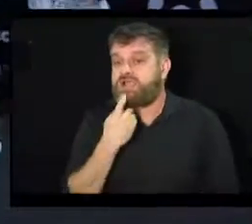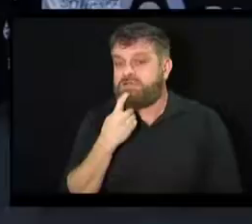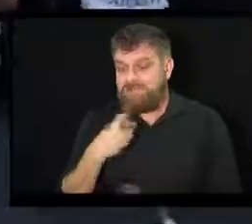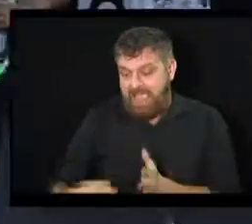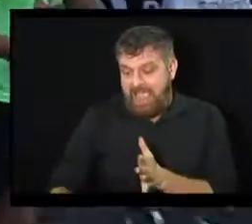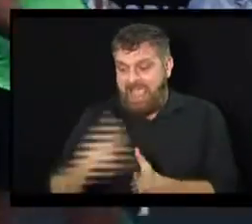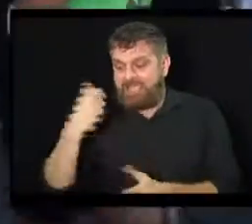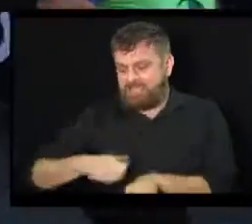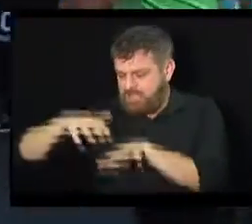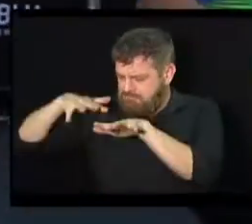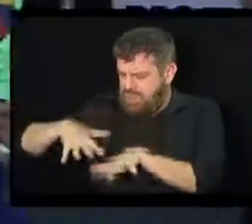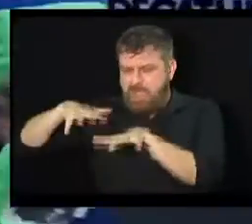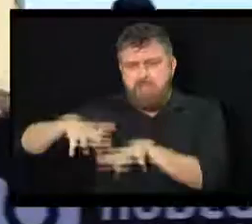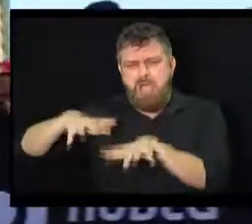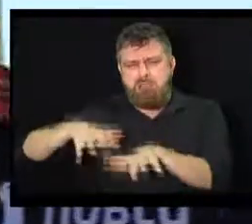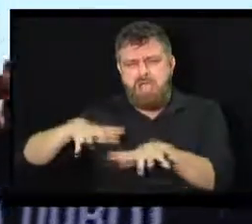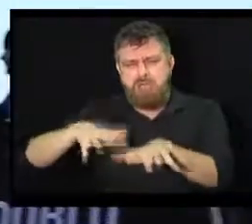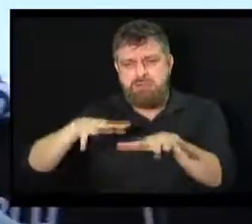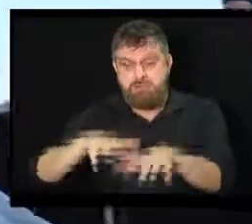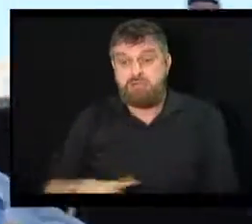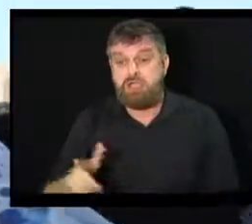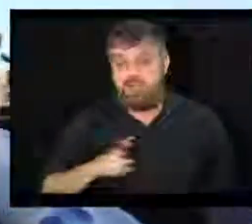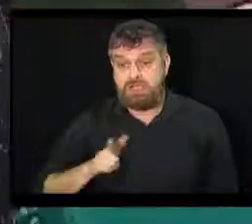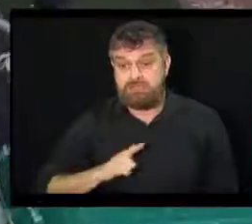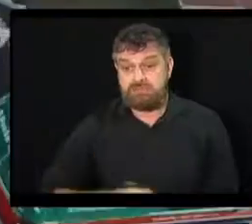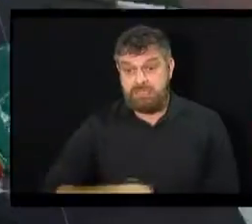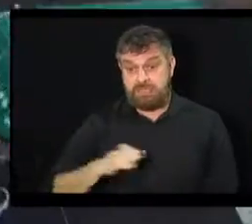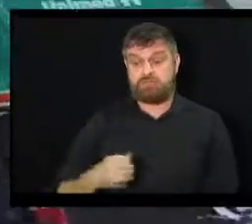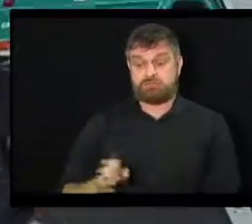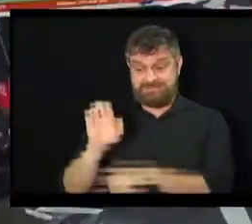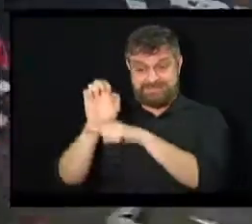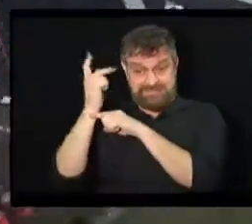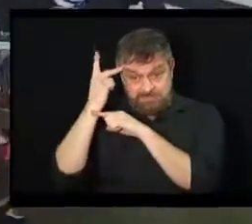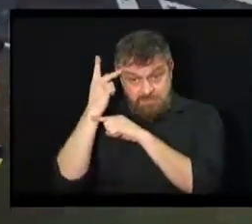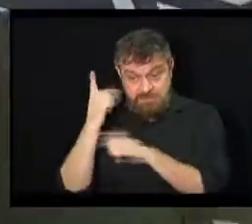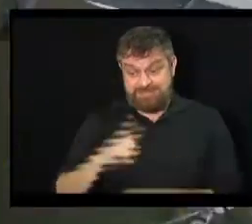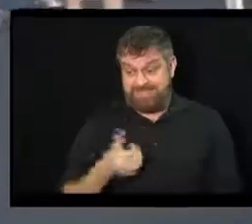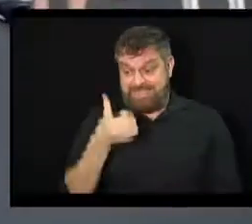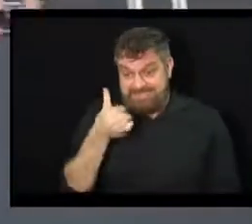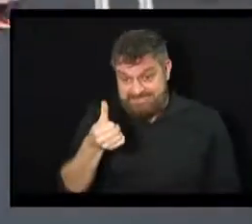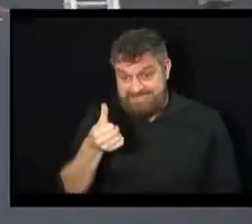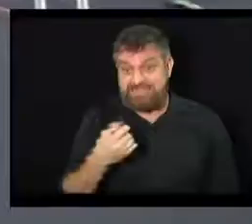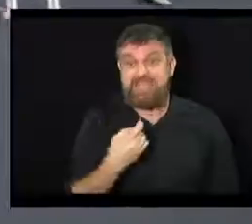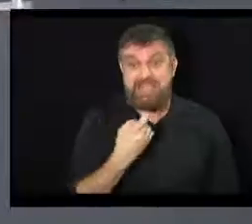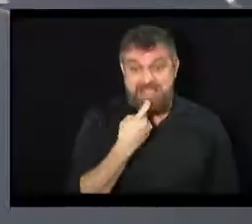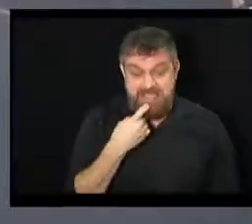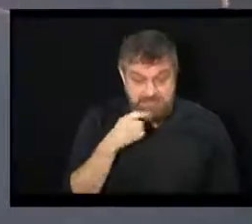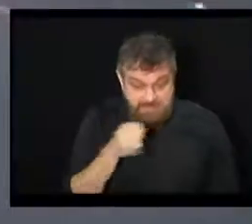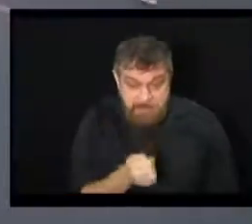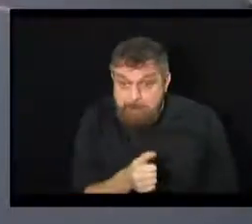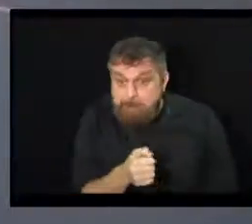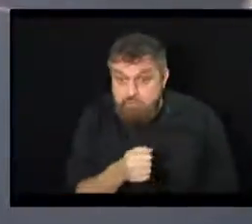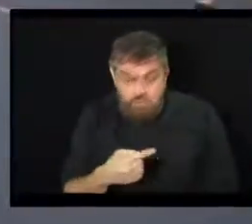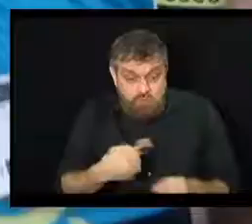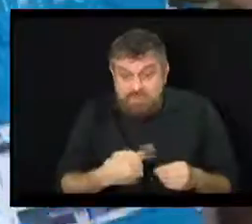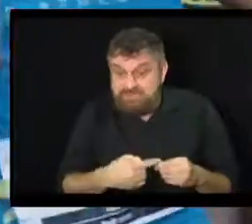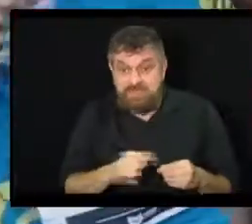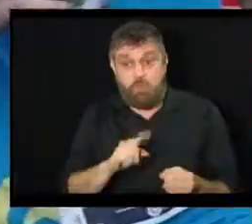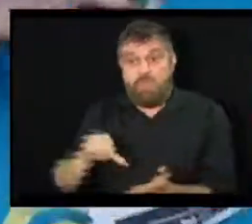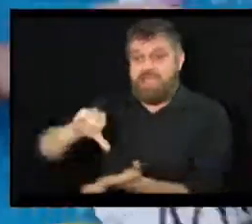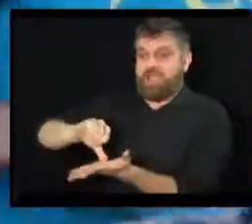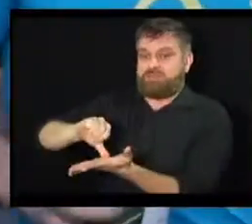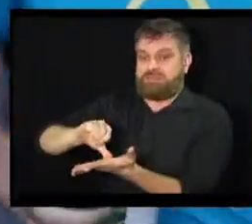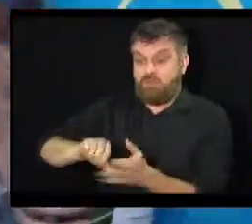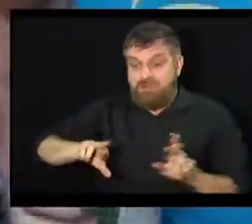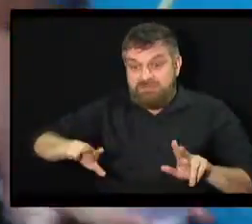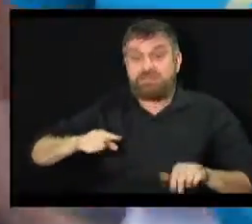quinta maratona. É uma das 6 competições no estado de São Paulo, sendo uma das poucas cidades que não é capital